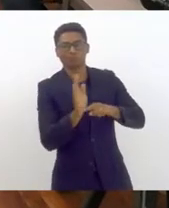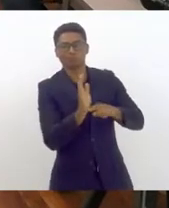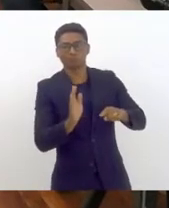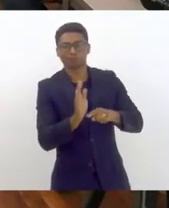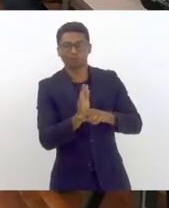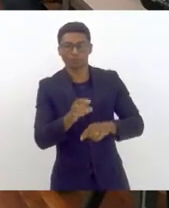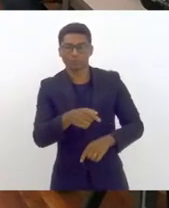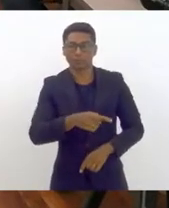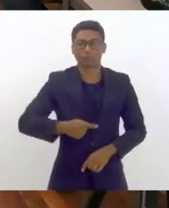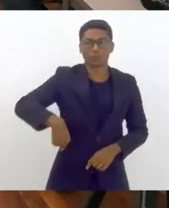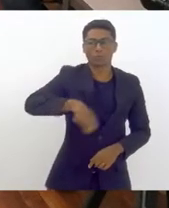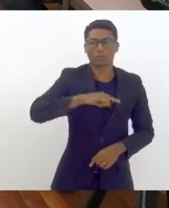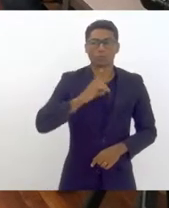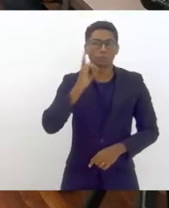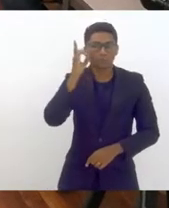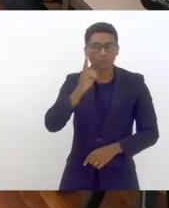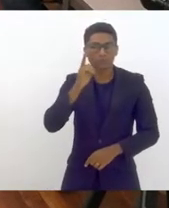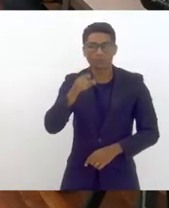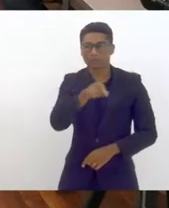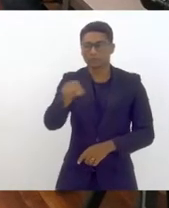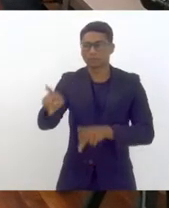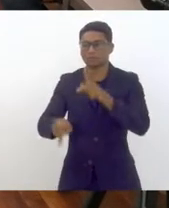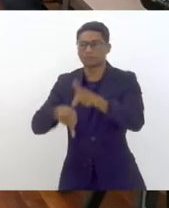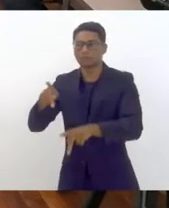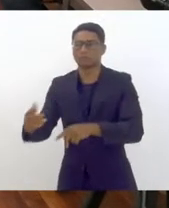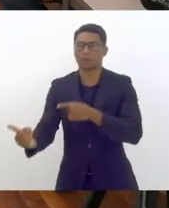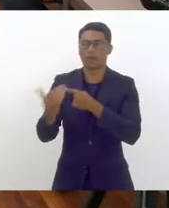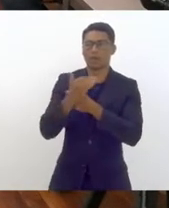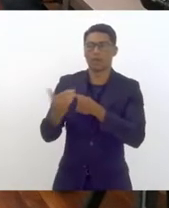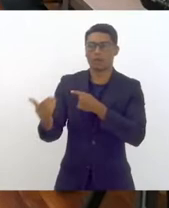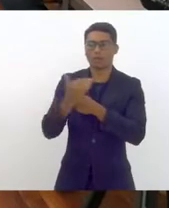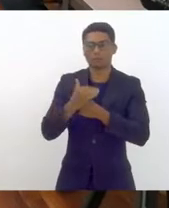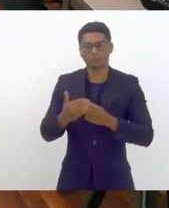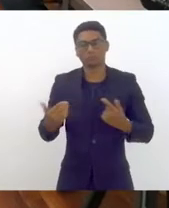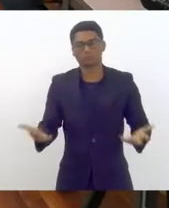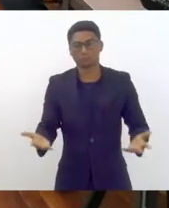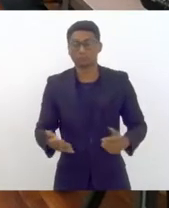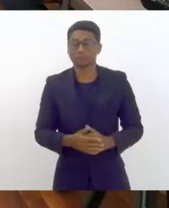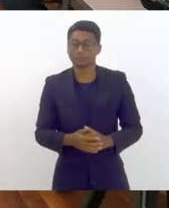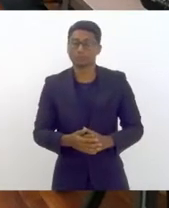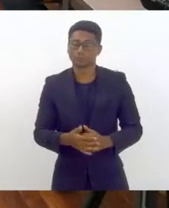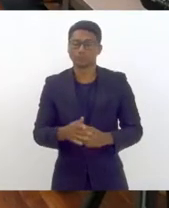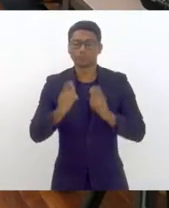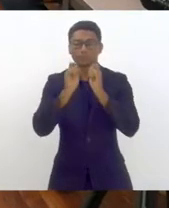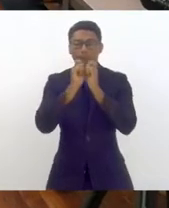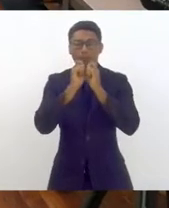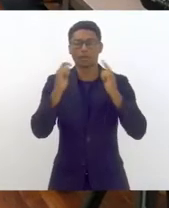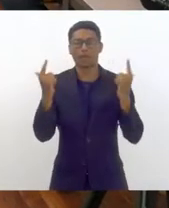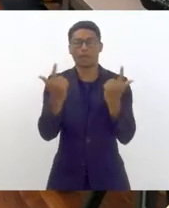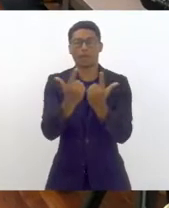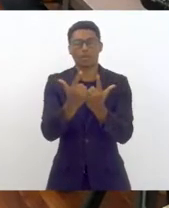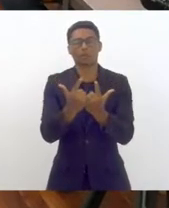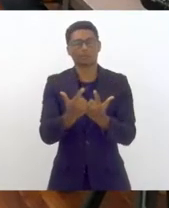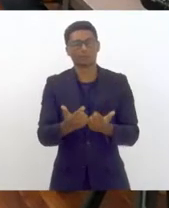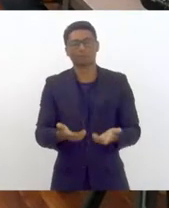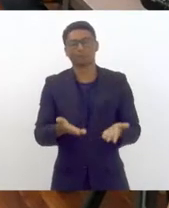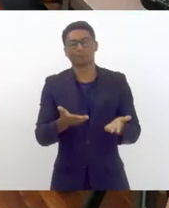nosso, enquanto deputados e deputadas dessa casa. Eu acho que, mais uma vez, aliás, dá uma demonstração de que sai na frente